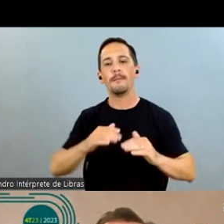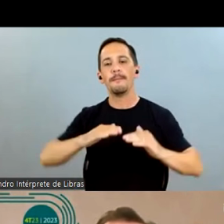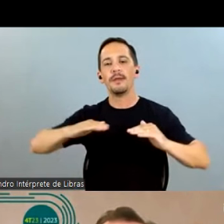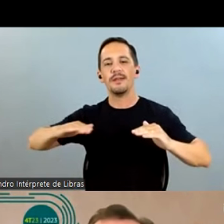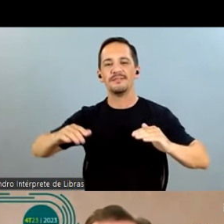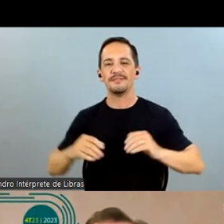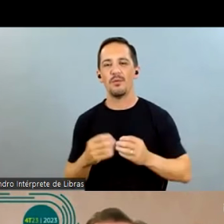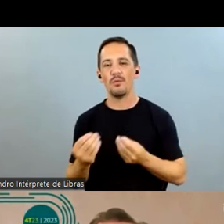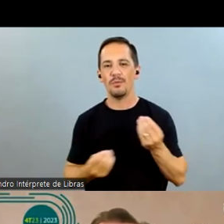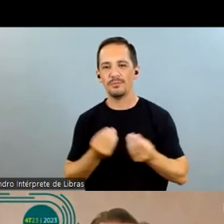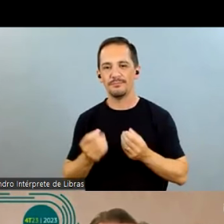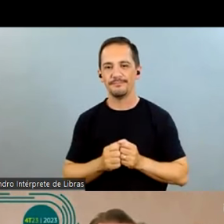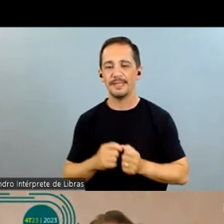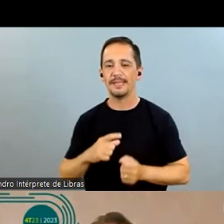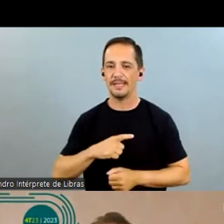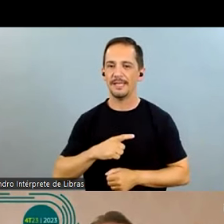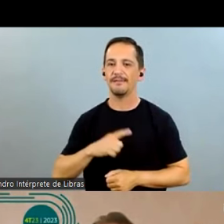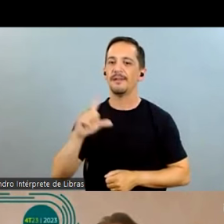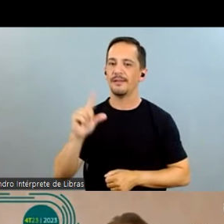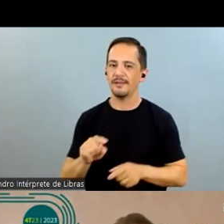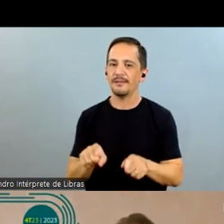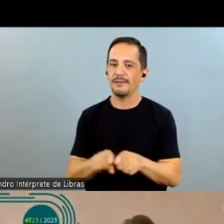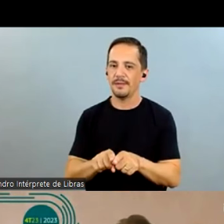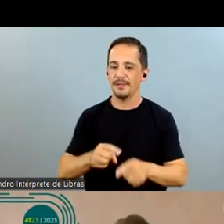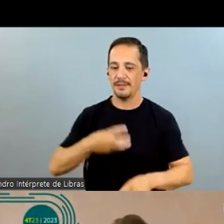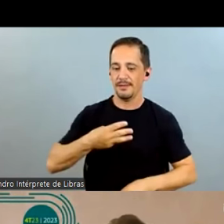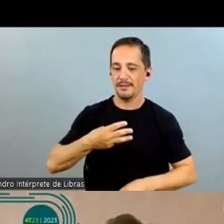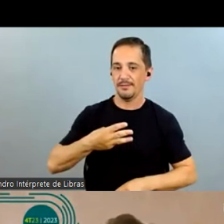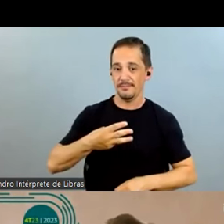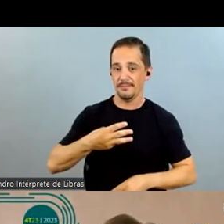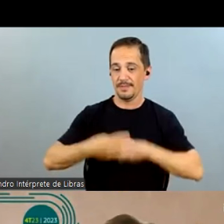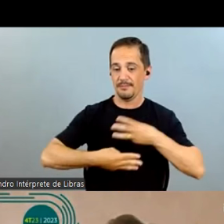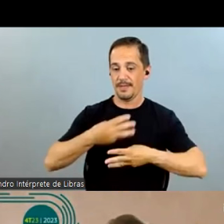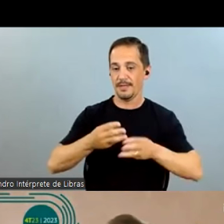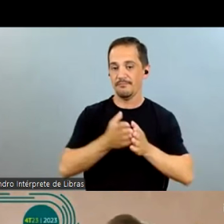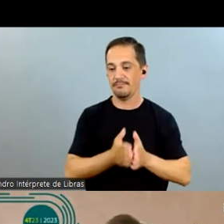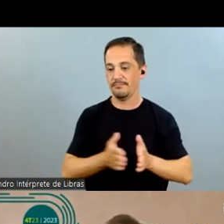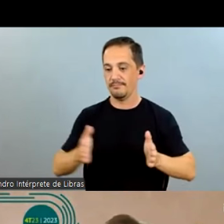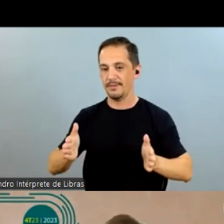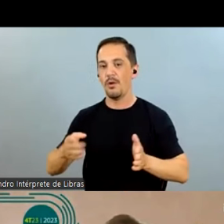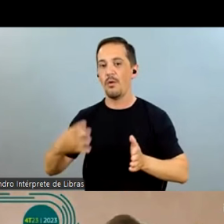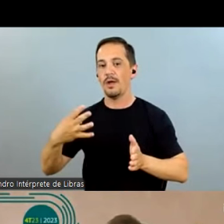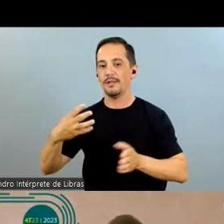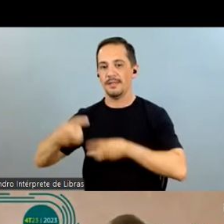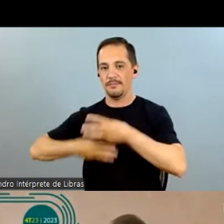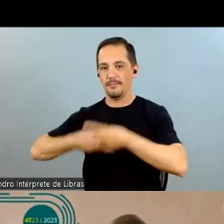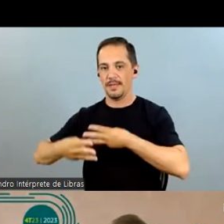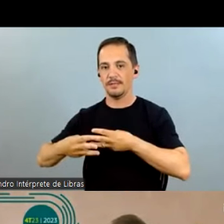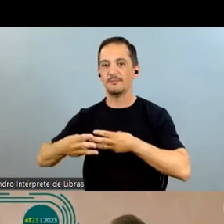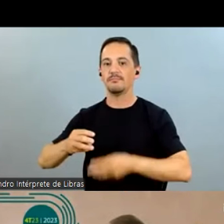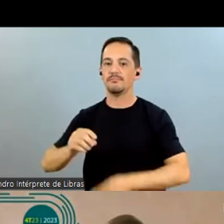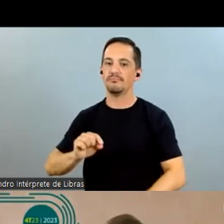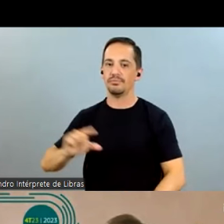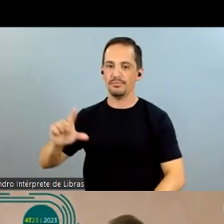houve uma pequena queda do ter Tero por quarto tri Mas no ano houve uma evolução no preço médio de 5.2% e para